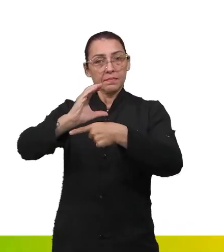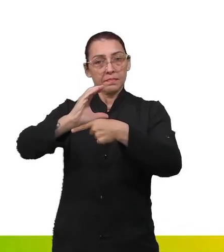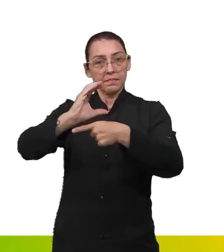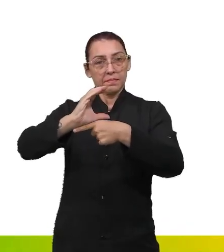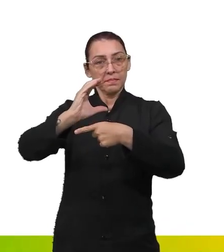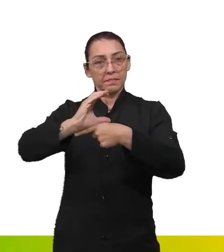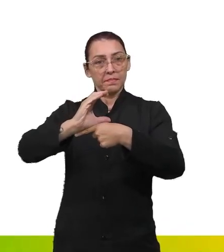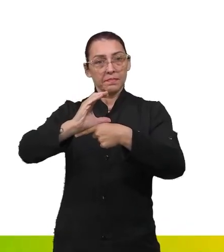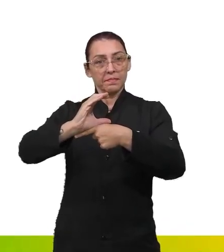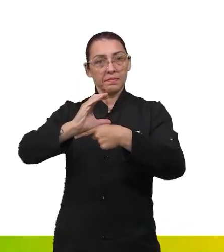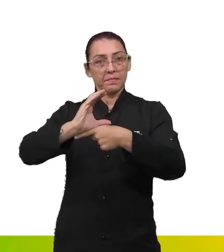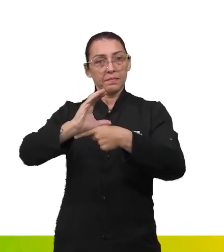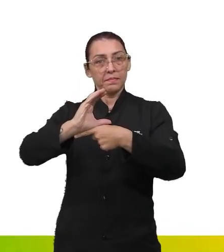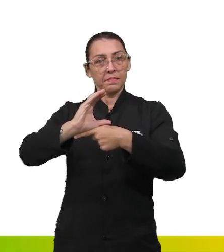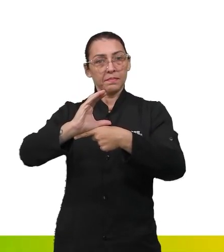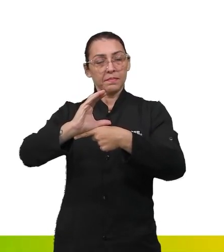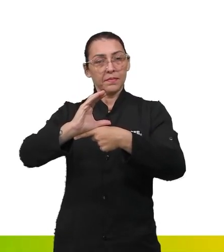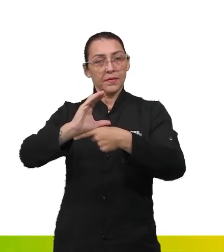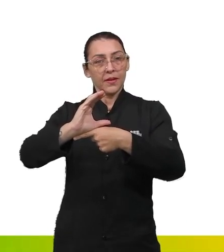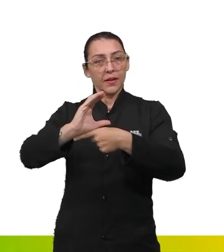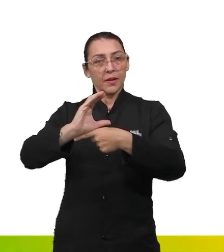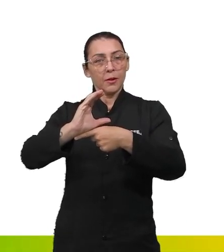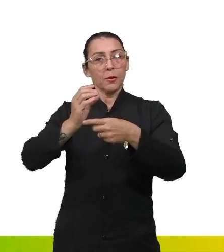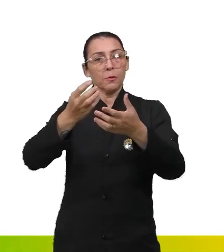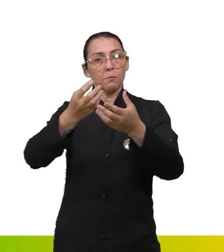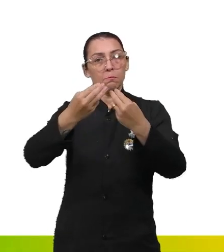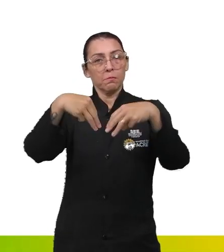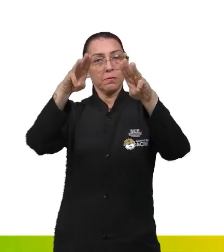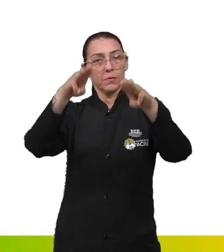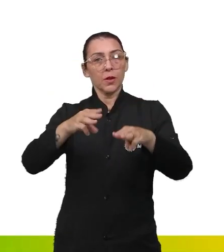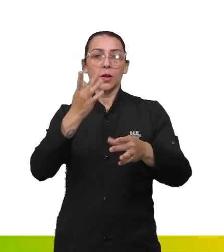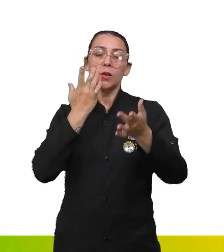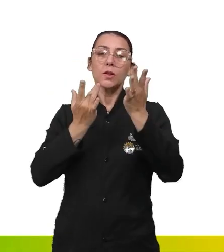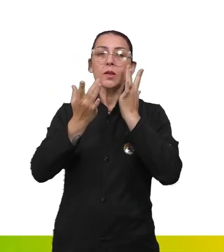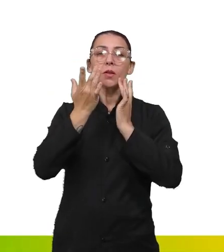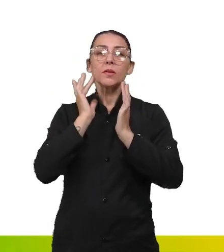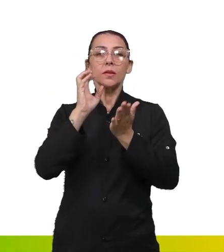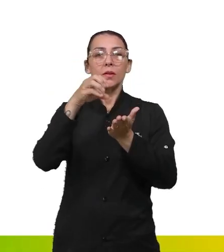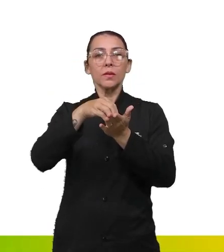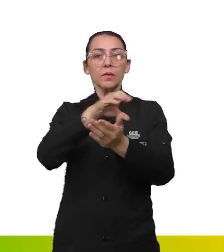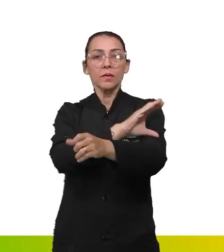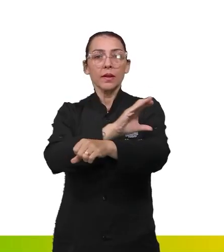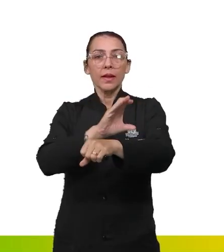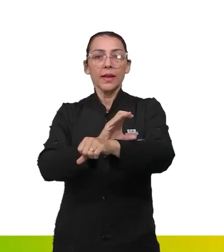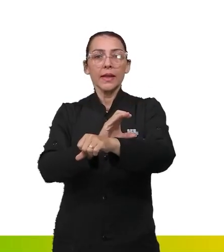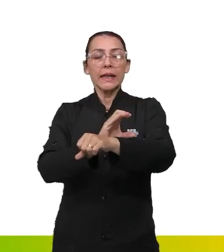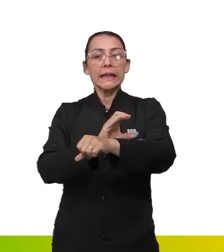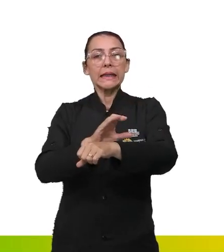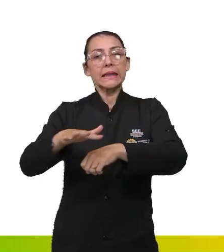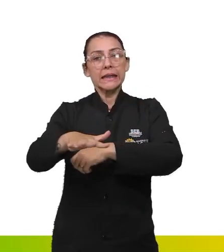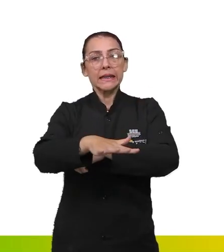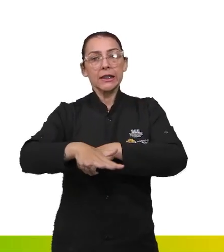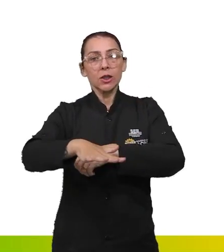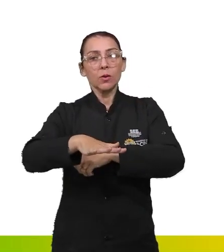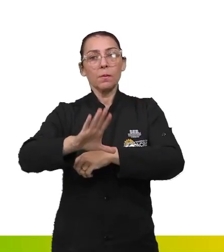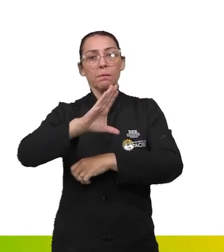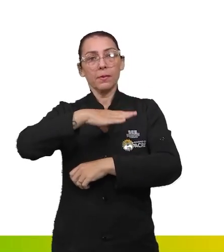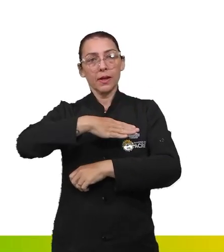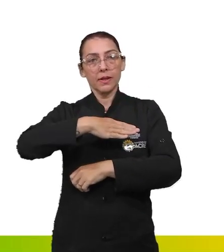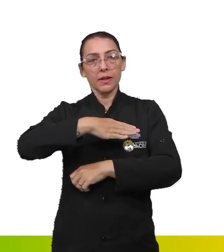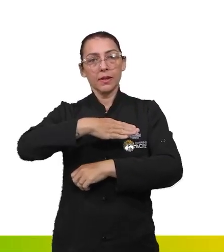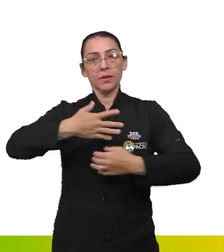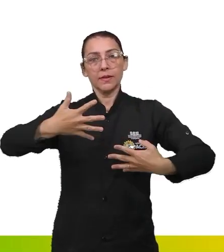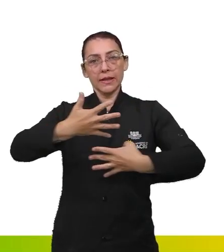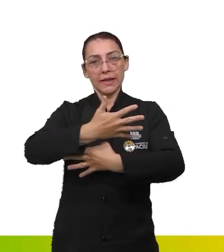Letra C, a concentração de museus, teatros e centros culturais em áreas